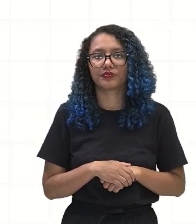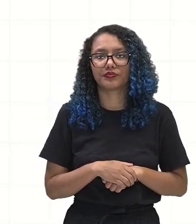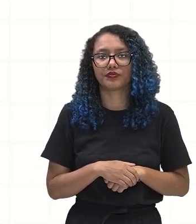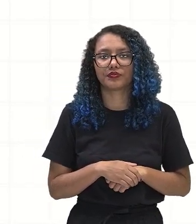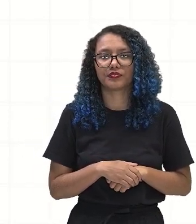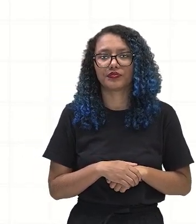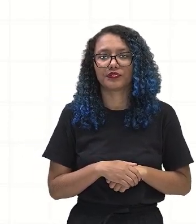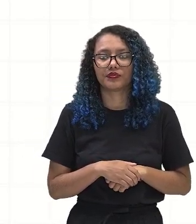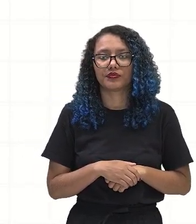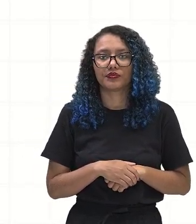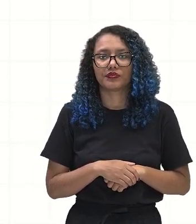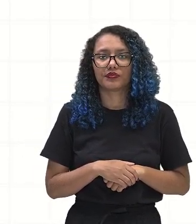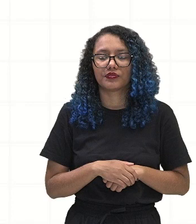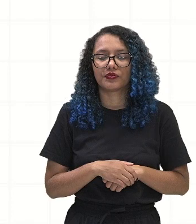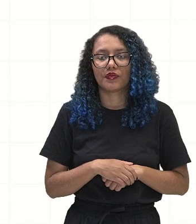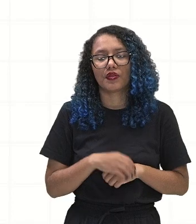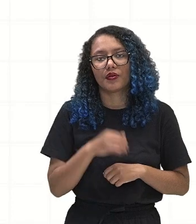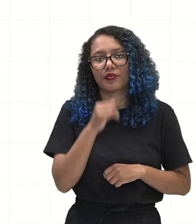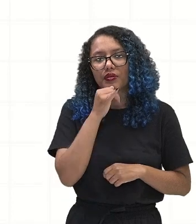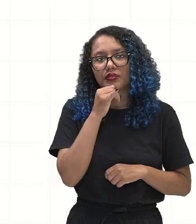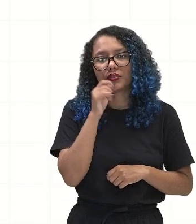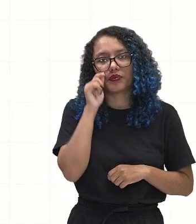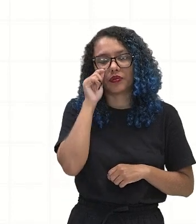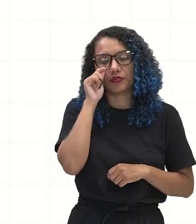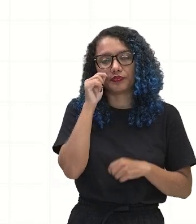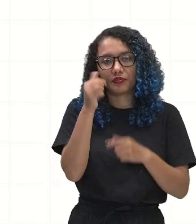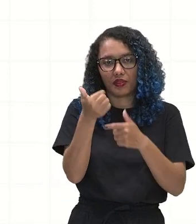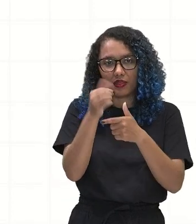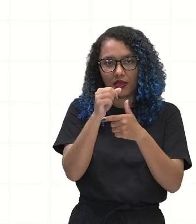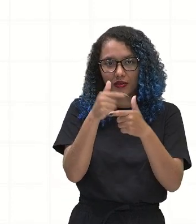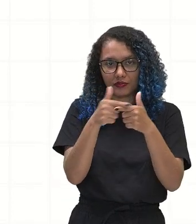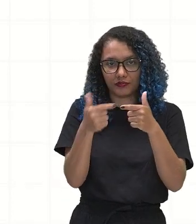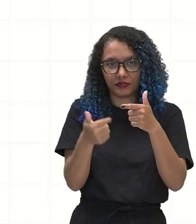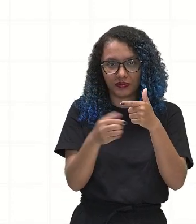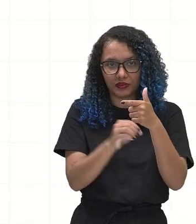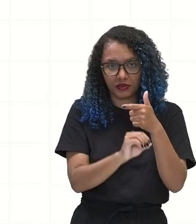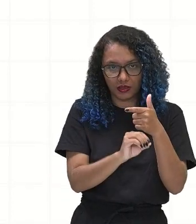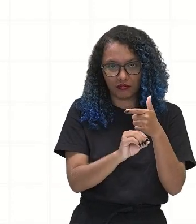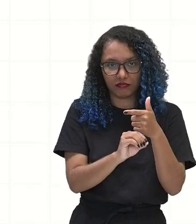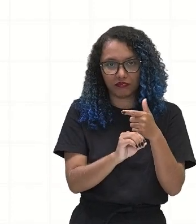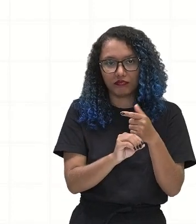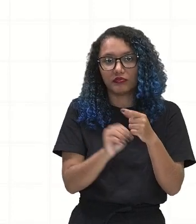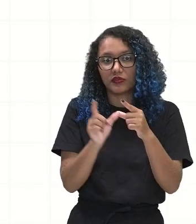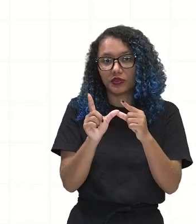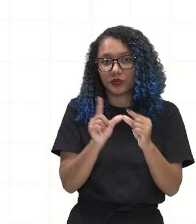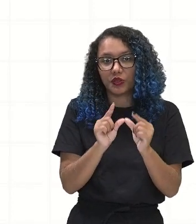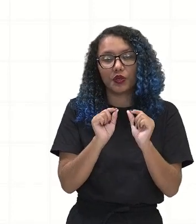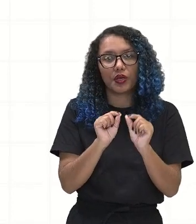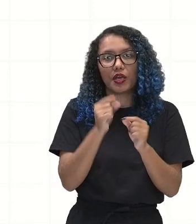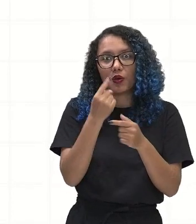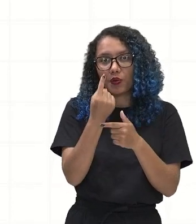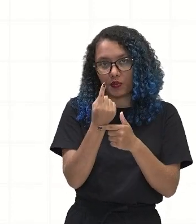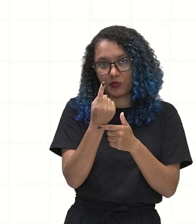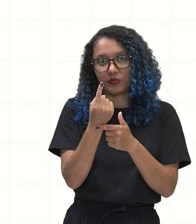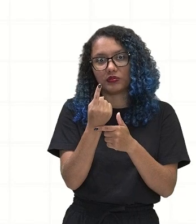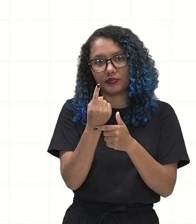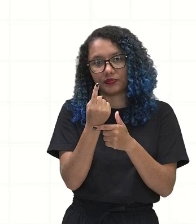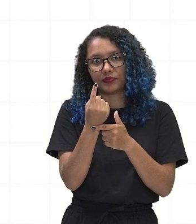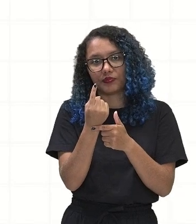10%, 10 centésimos, né? Simplificando, vai ficar 1/10. Aqui também,